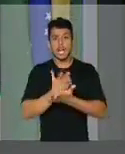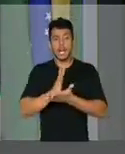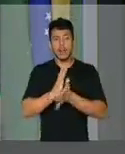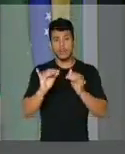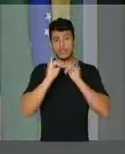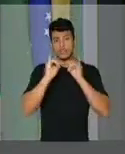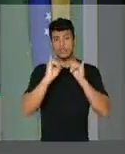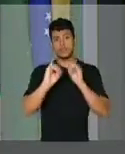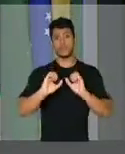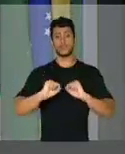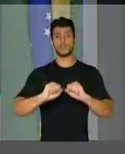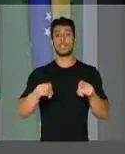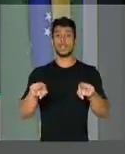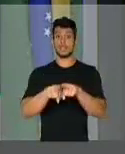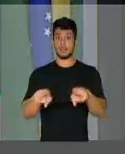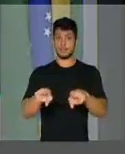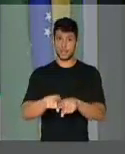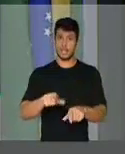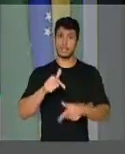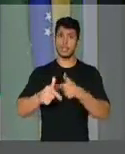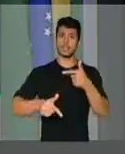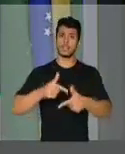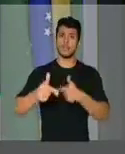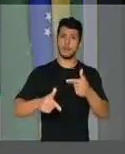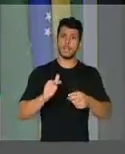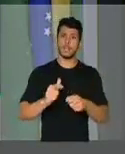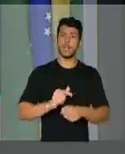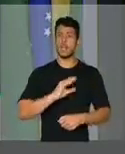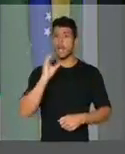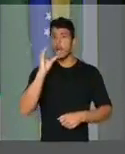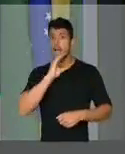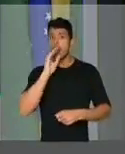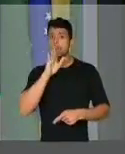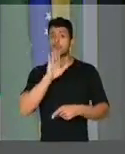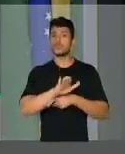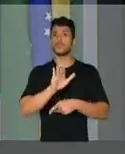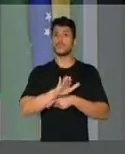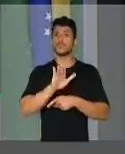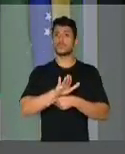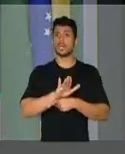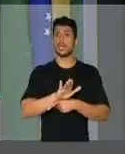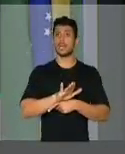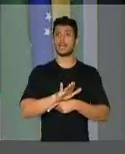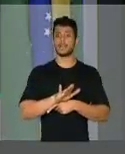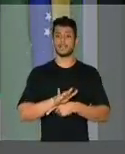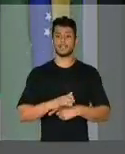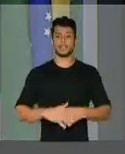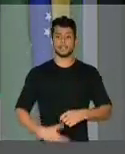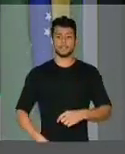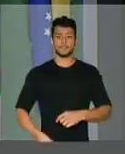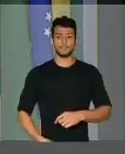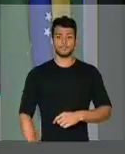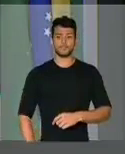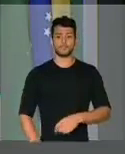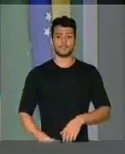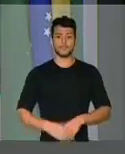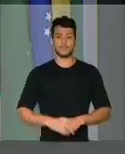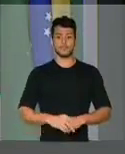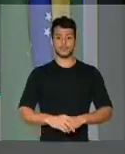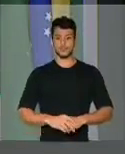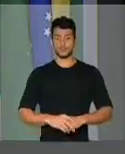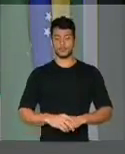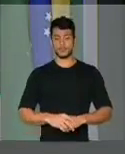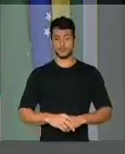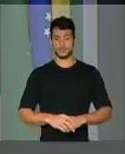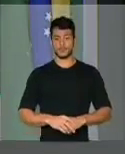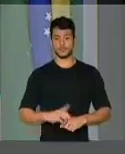órgãos para poder também agilizar e auxiliar os órgãos da segurança pública.